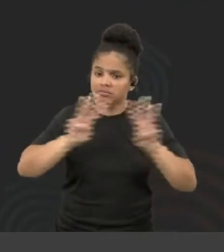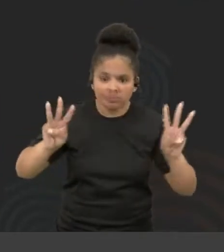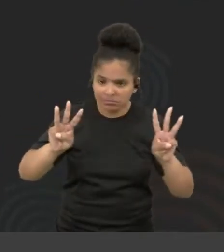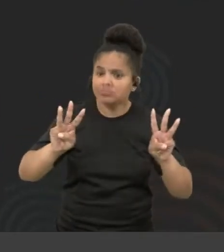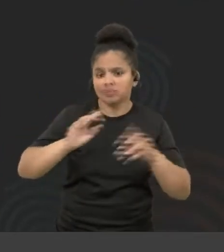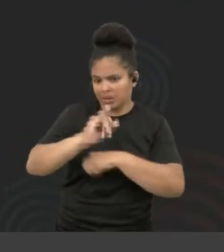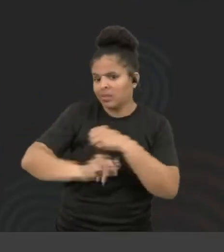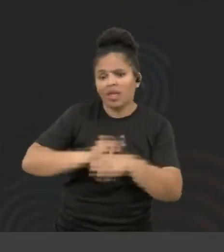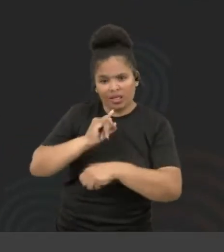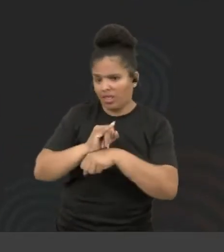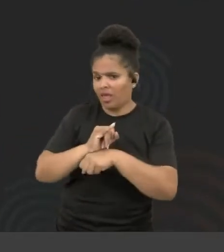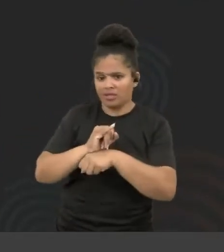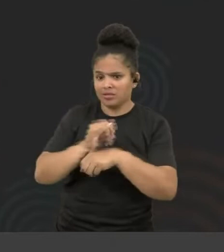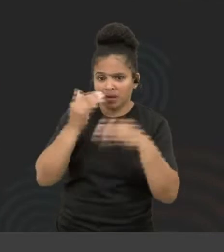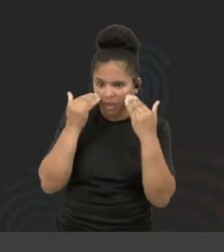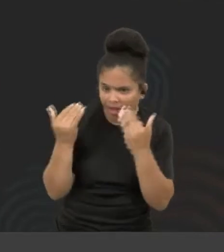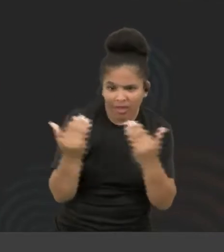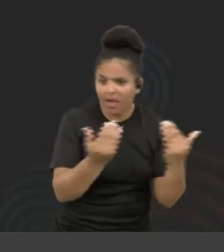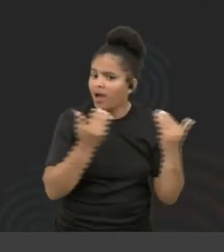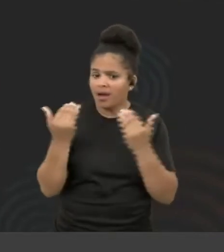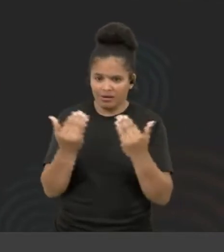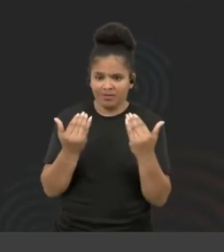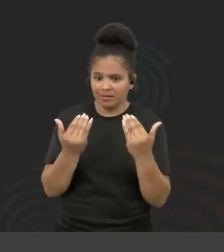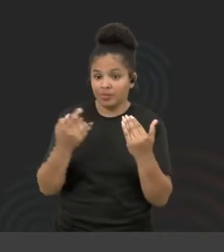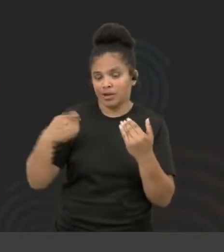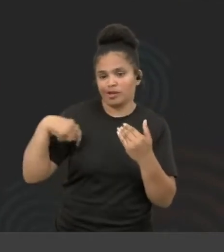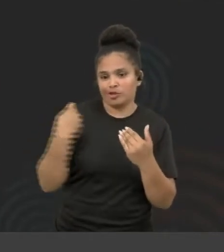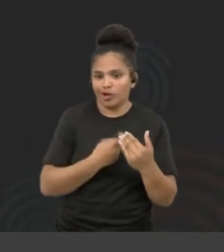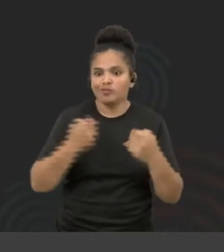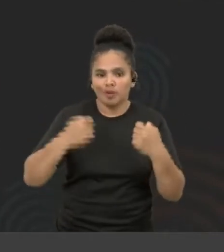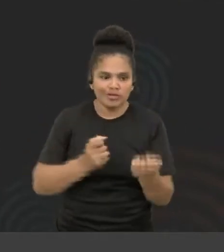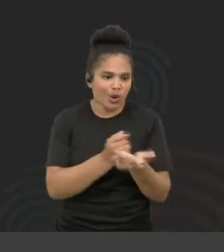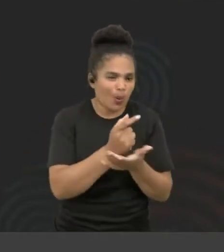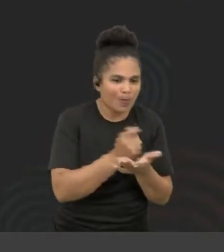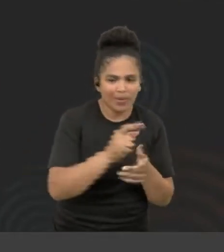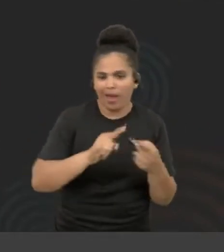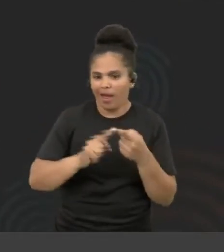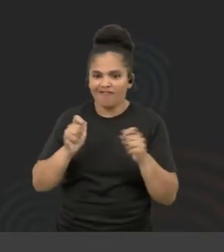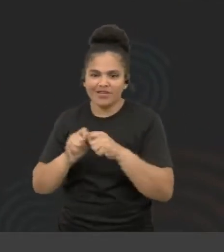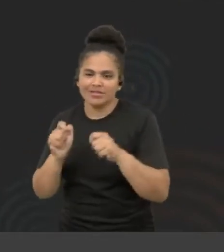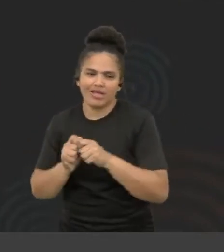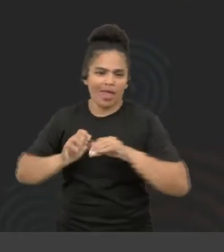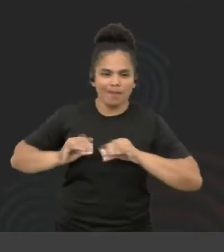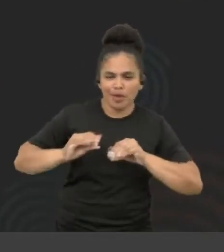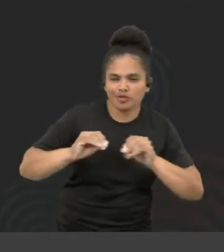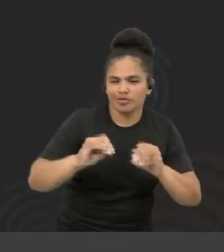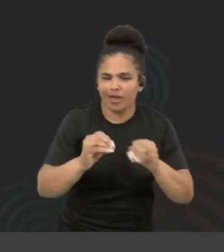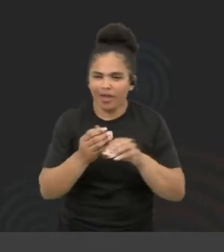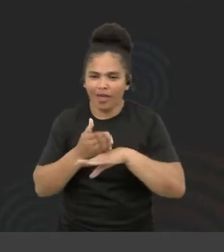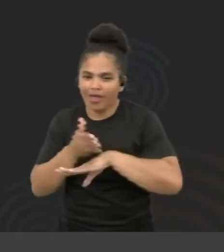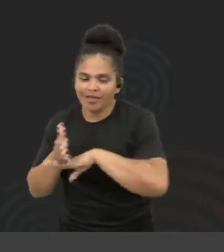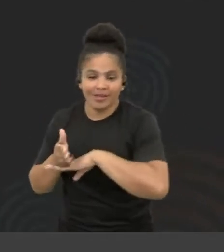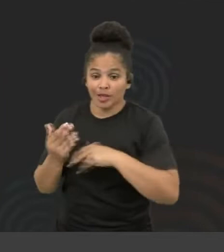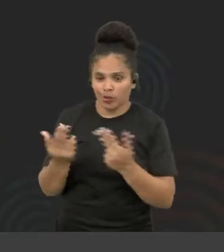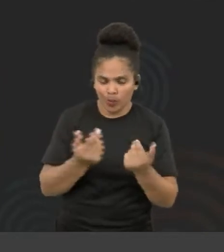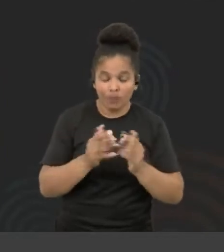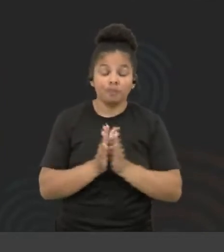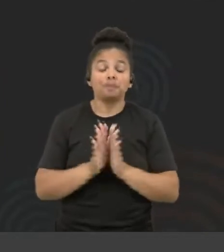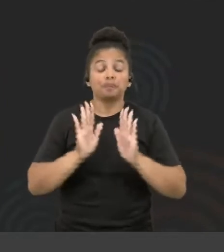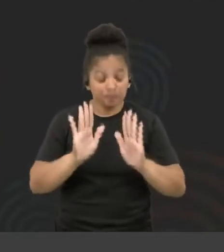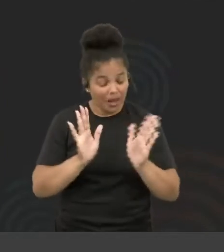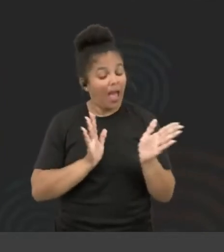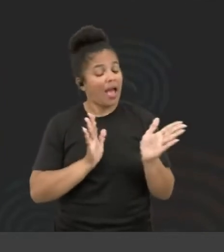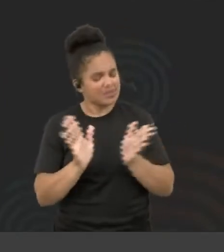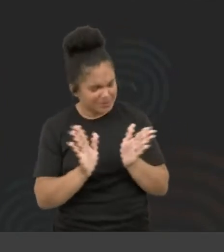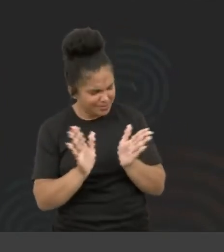né? Mesmo no ambiente real, para que a gente possa comprar coisas, a gente possa executar a nossa cidadania. Mas quando eu falo de acessibilidade,